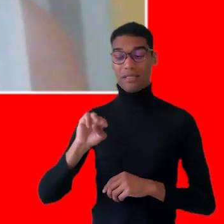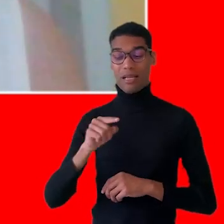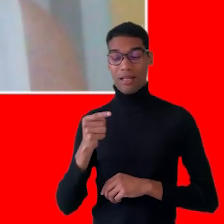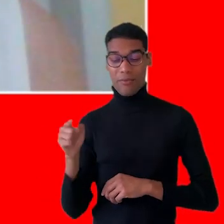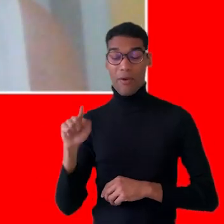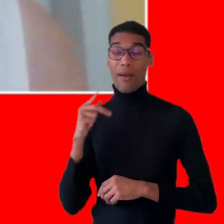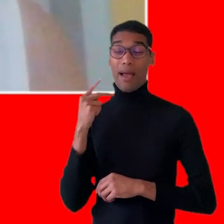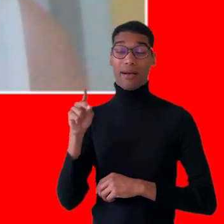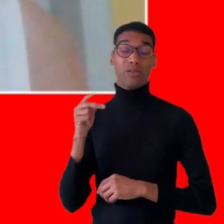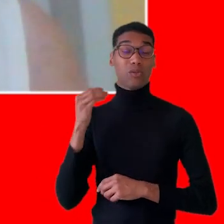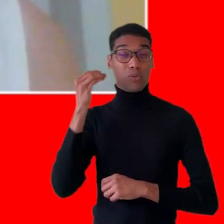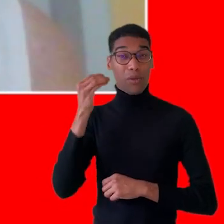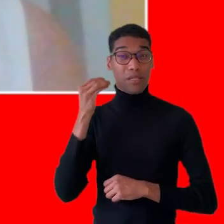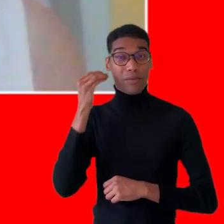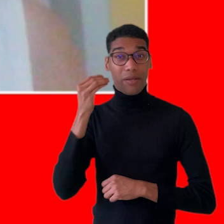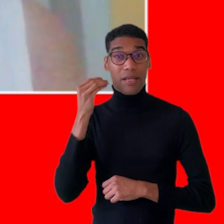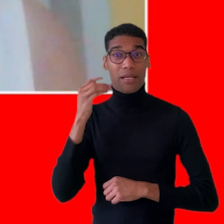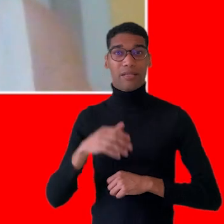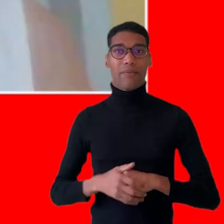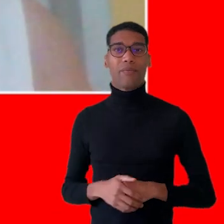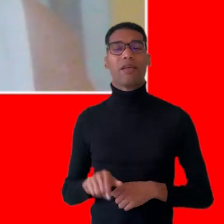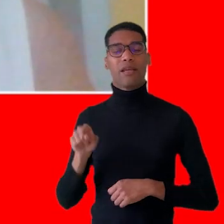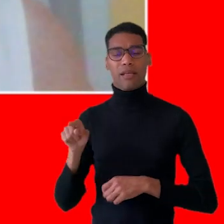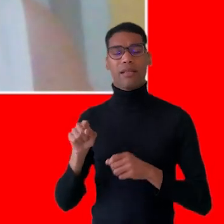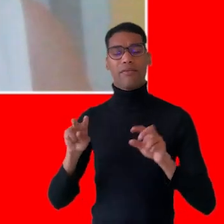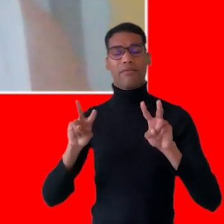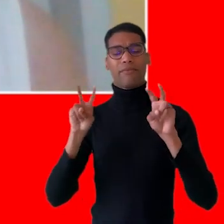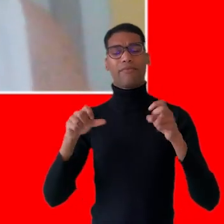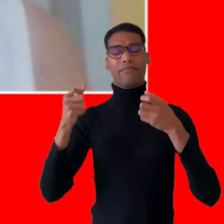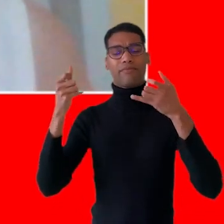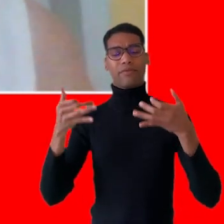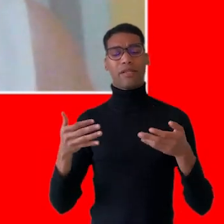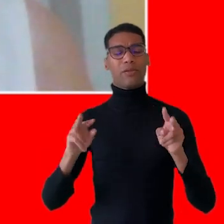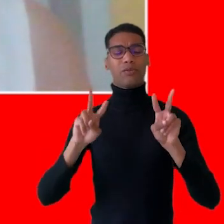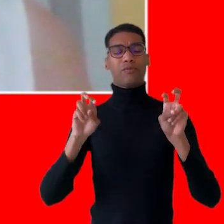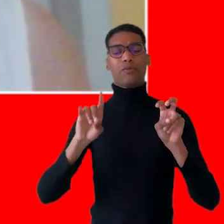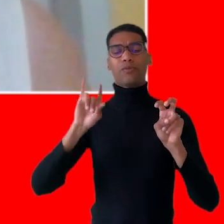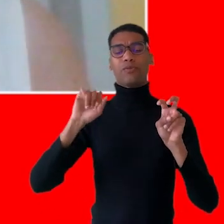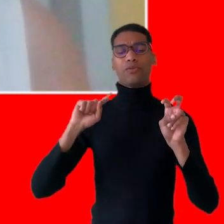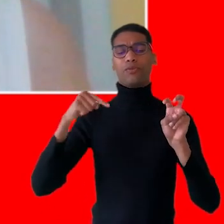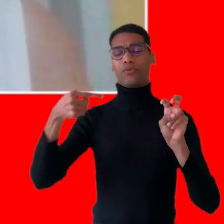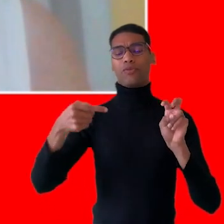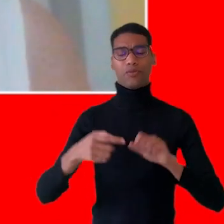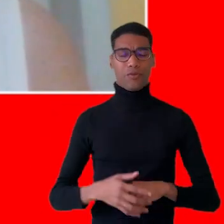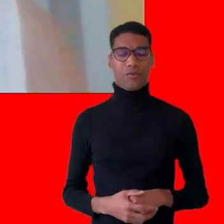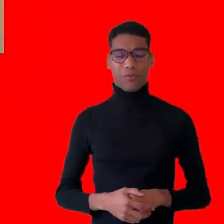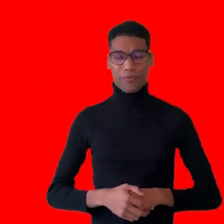Salomão, com a sua experiência também, e vai falar para a gente sobre o dia seguinte.